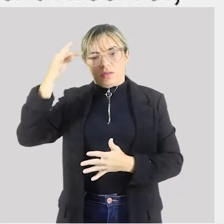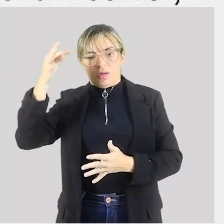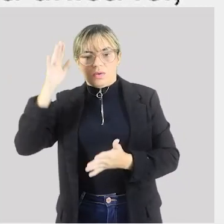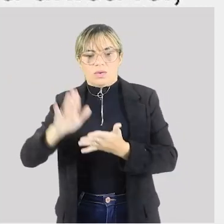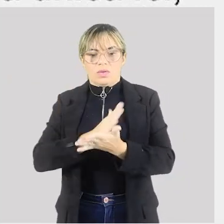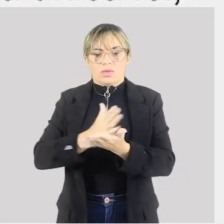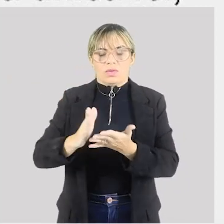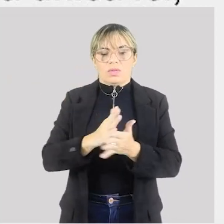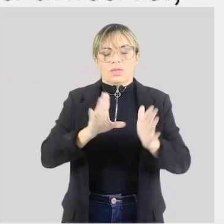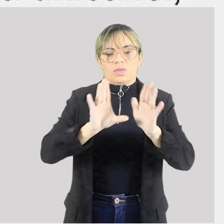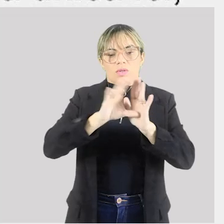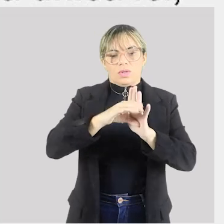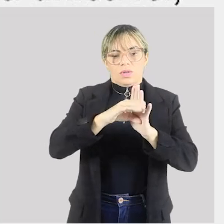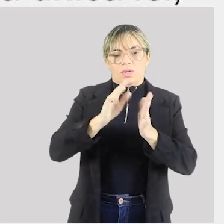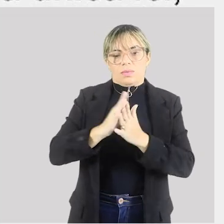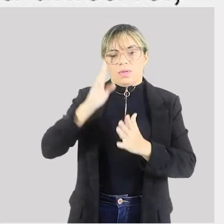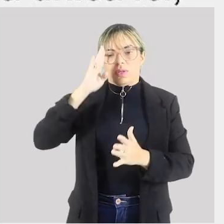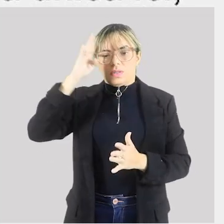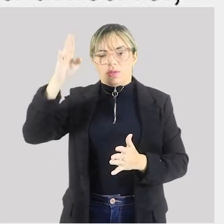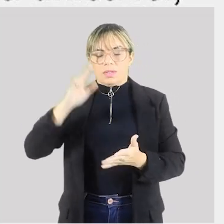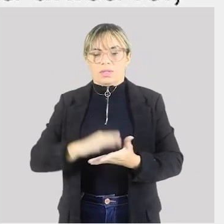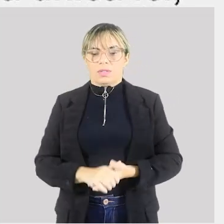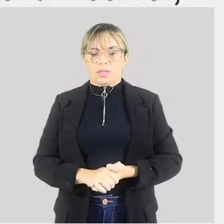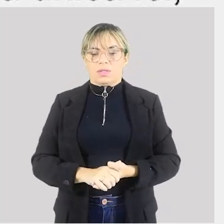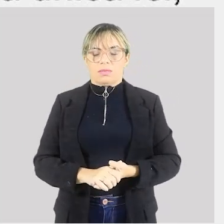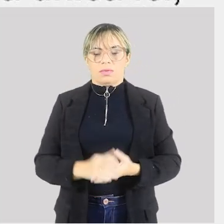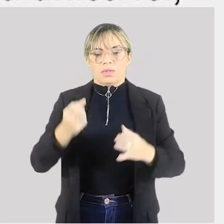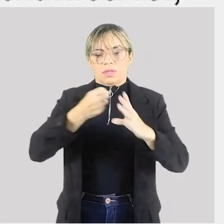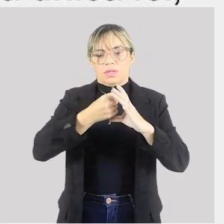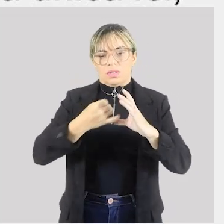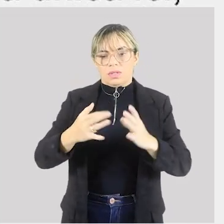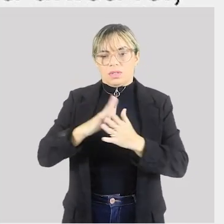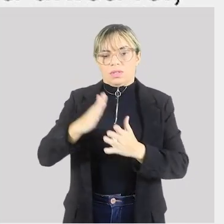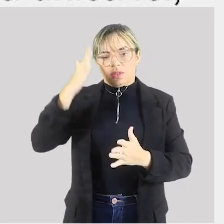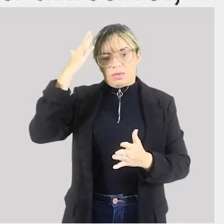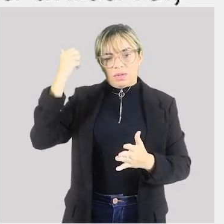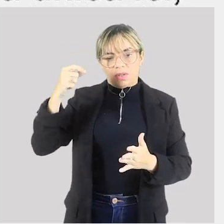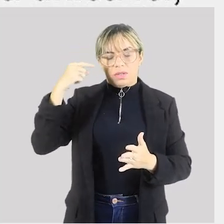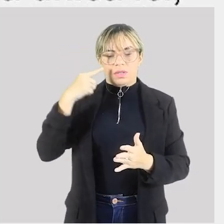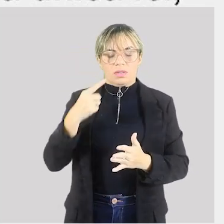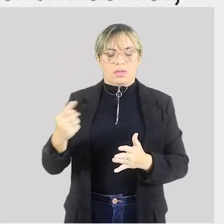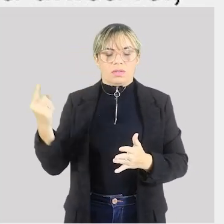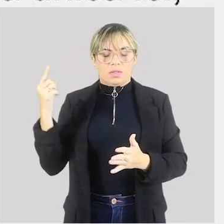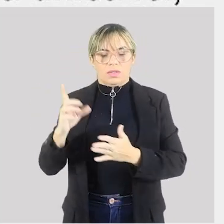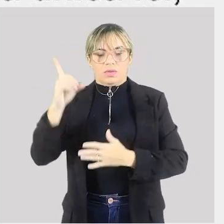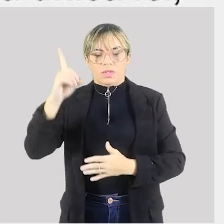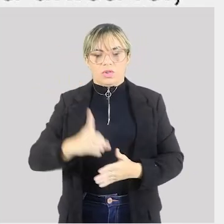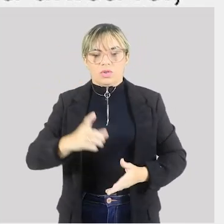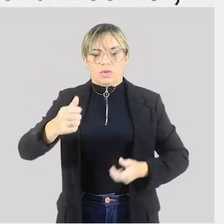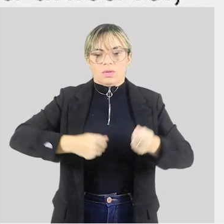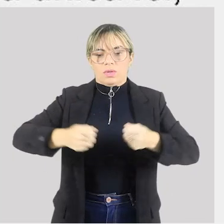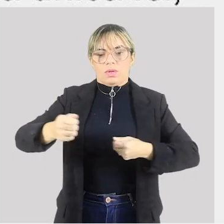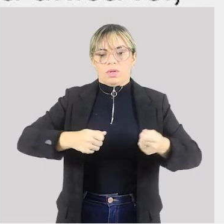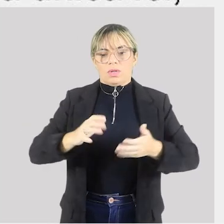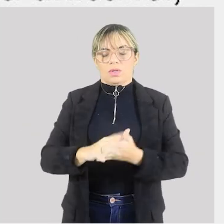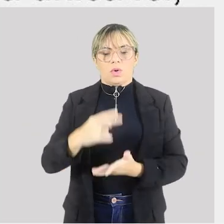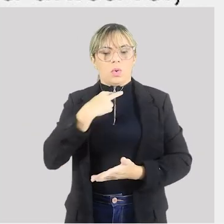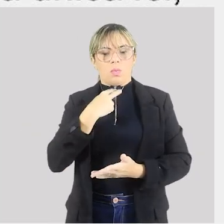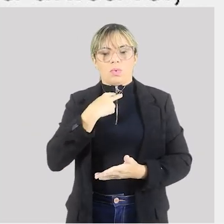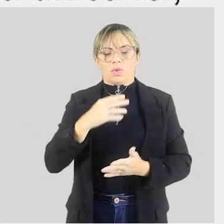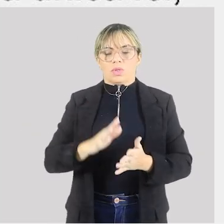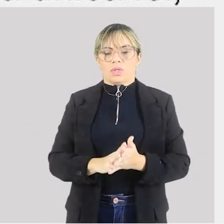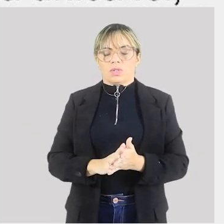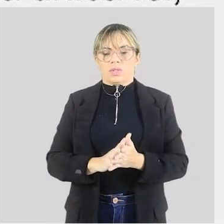teorização, alguns conceitos centrais, beleza? Dessas características, sabe-se que o direito administrativo não pode